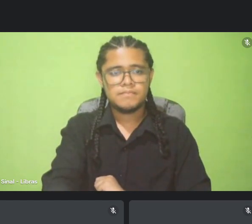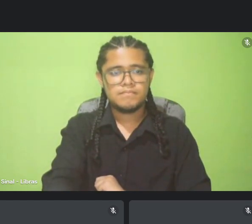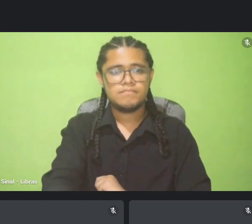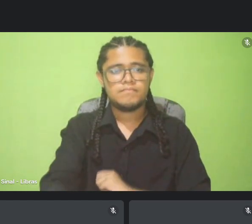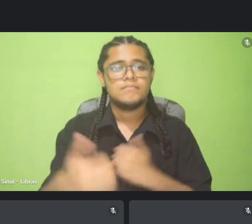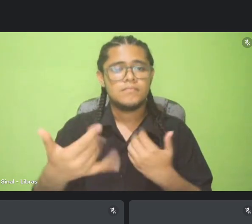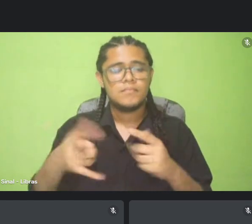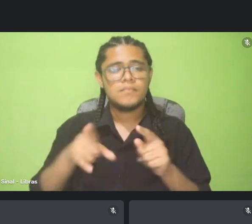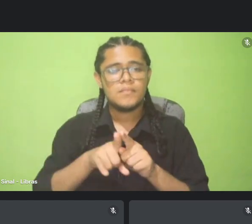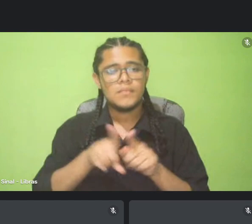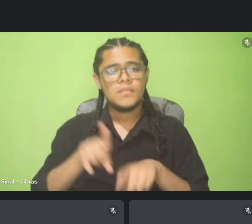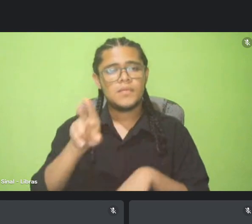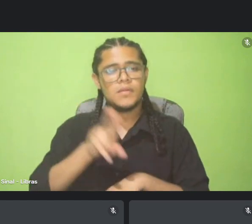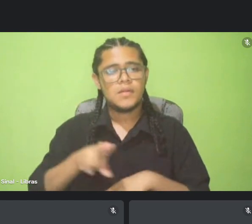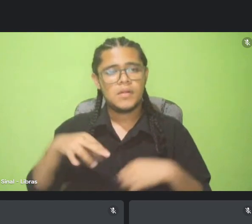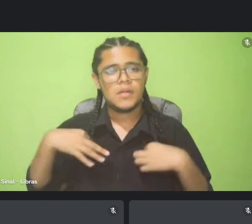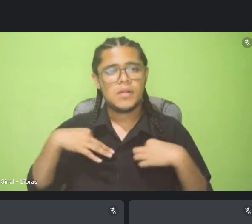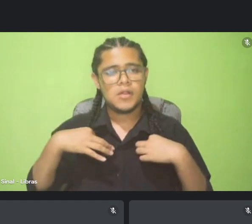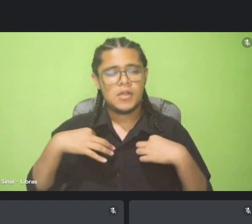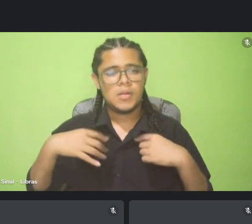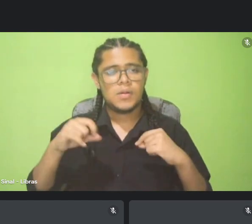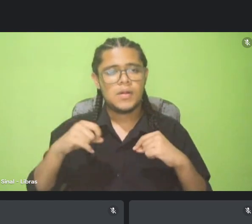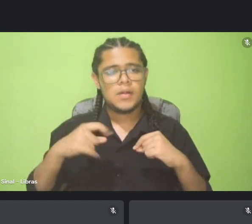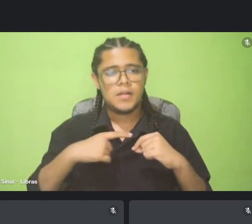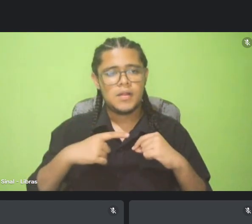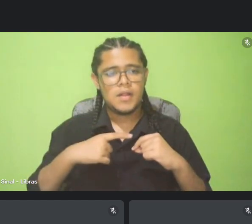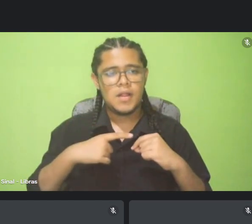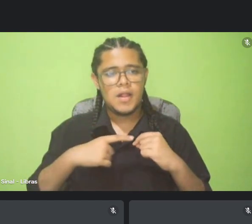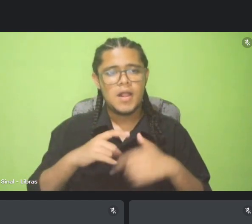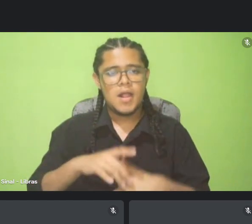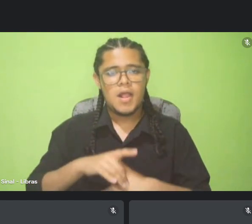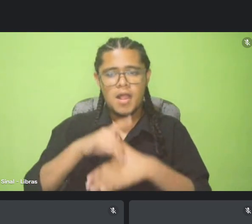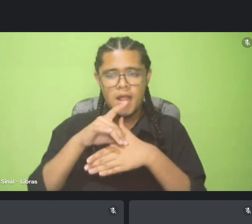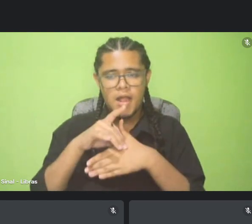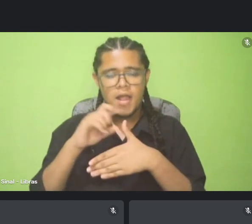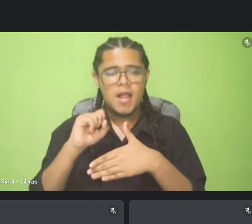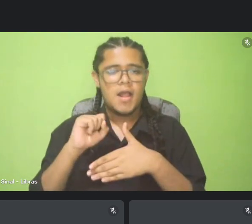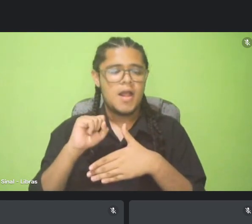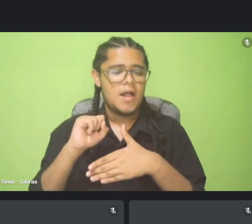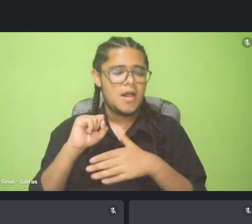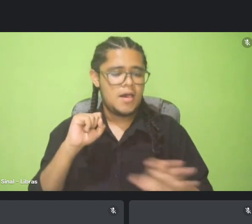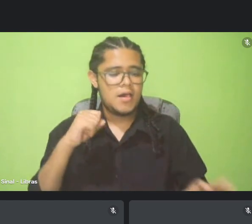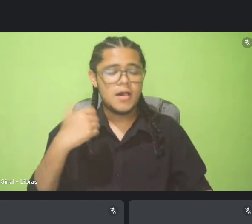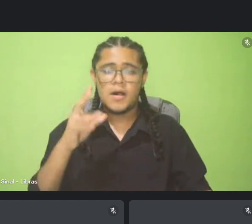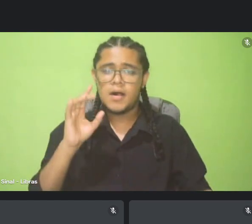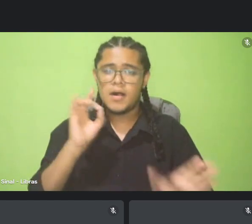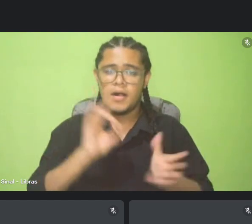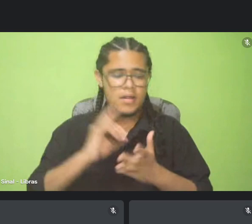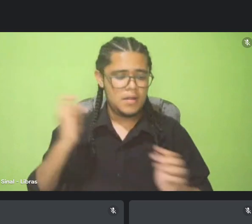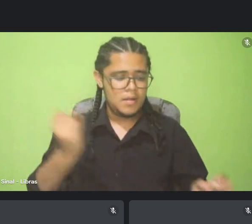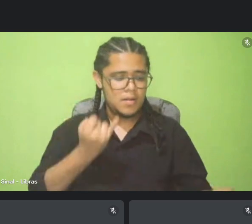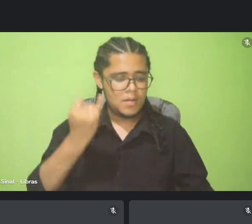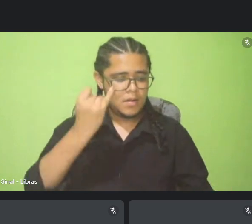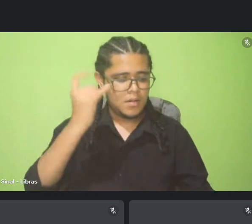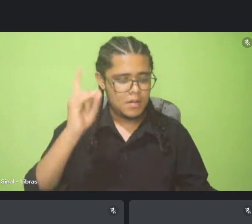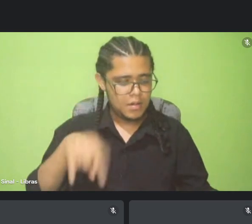um churrasquinho na parte da cidade. E aí é muito importante, né, essa discussão sobre direitos humanos